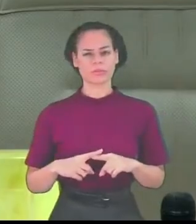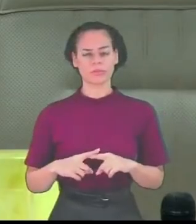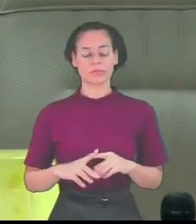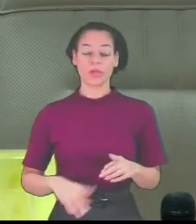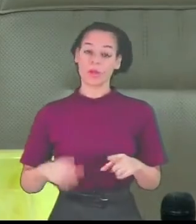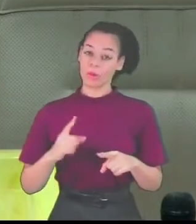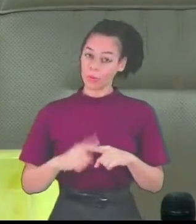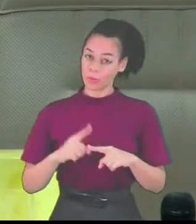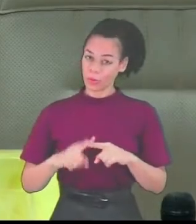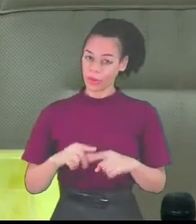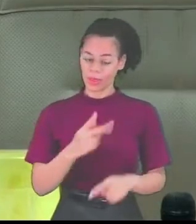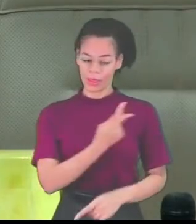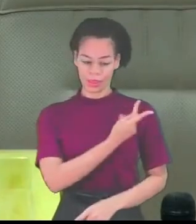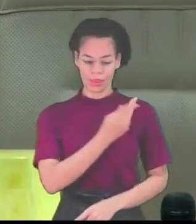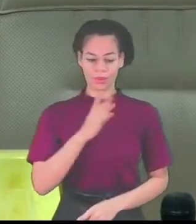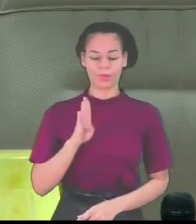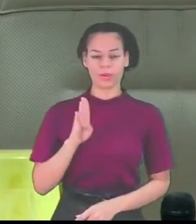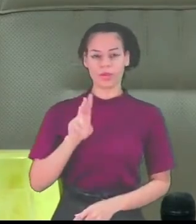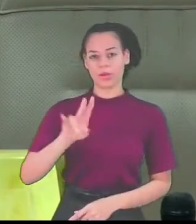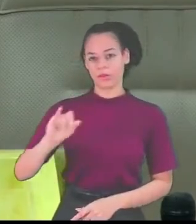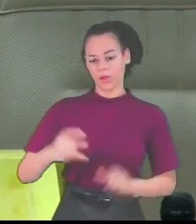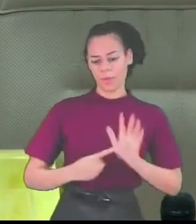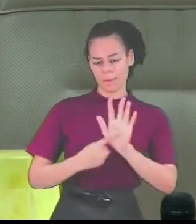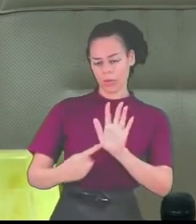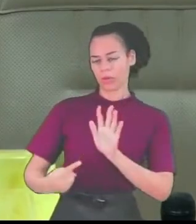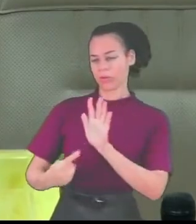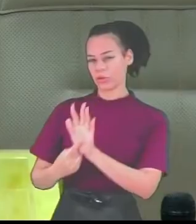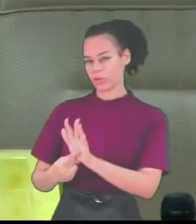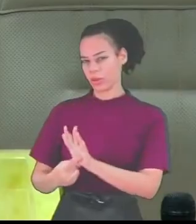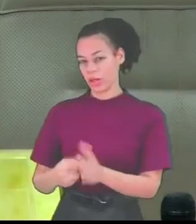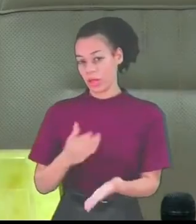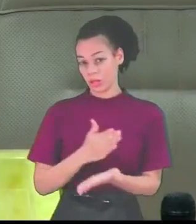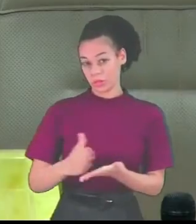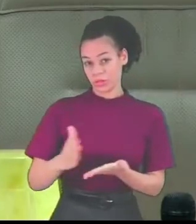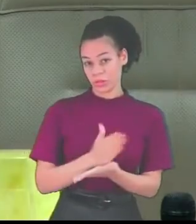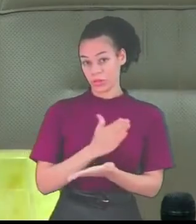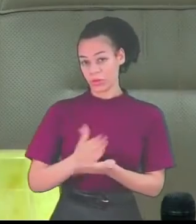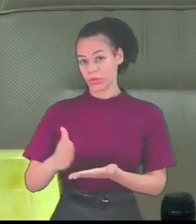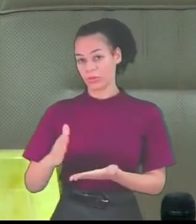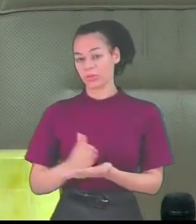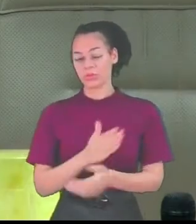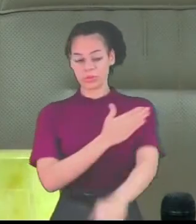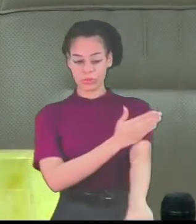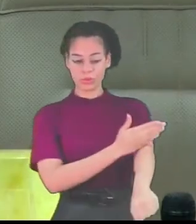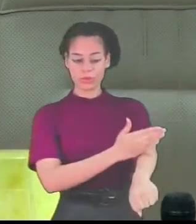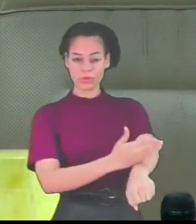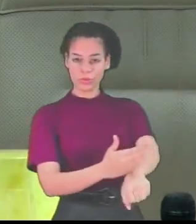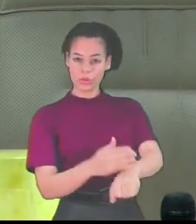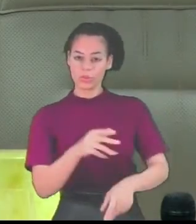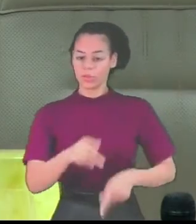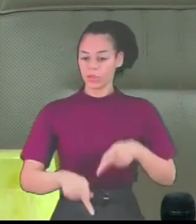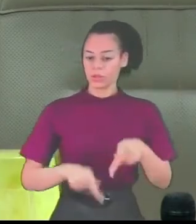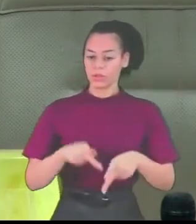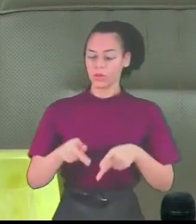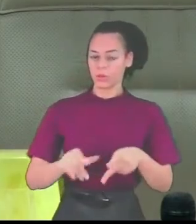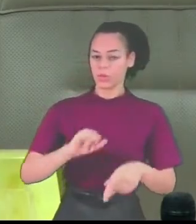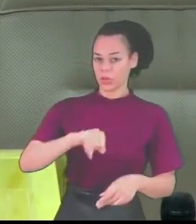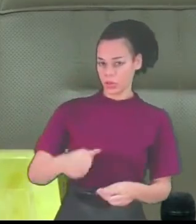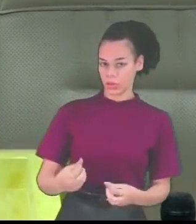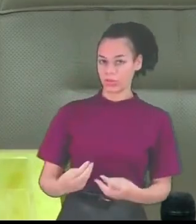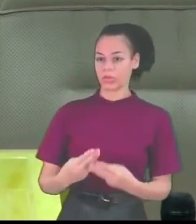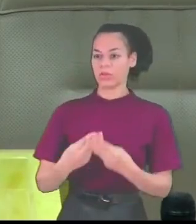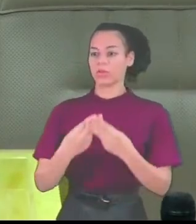é porque brews vai falar de alguns rituais dos judeus e não como